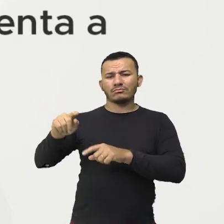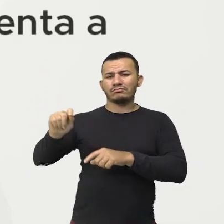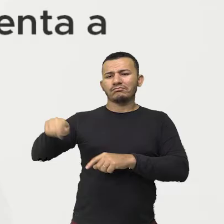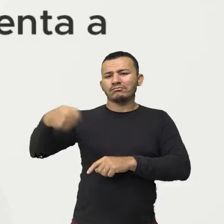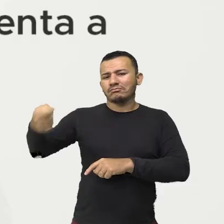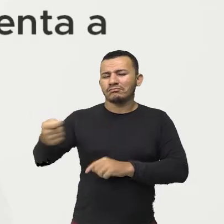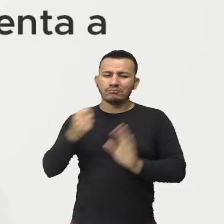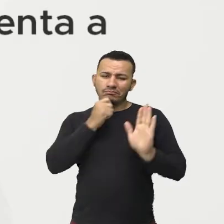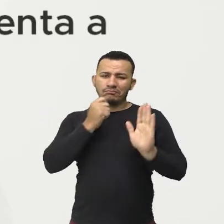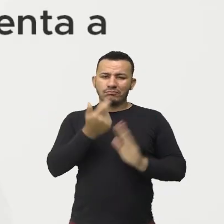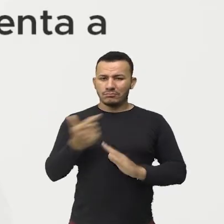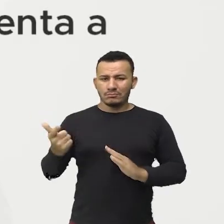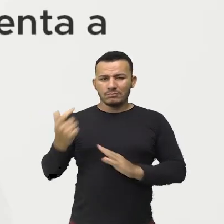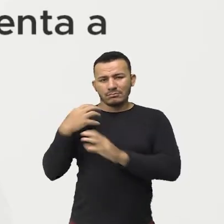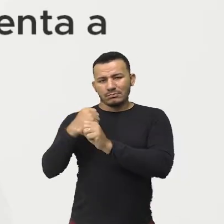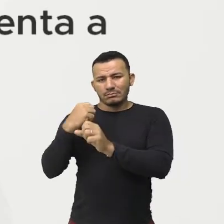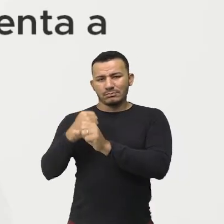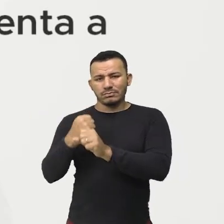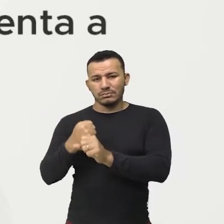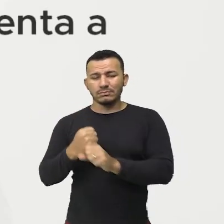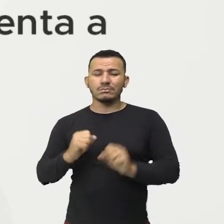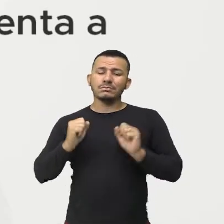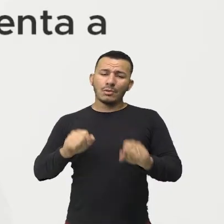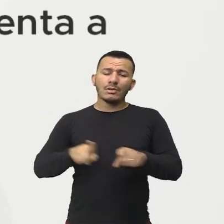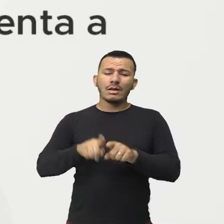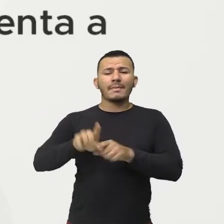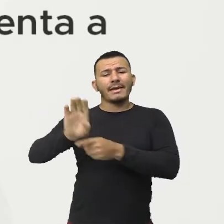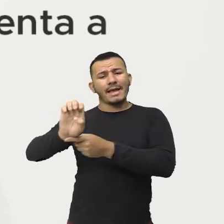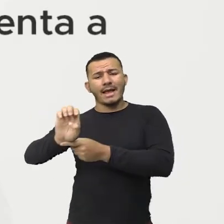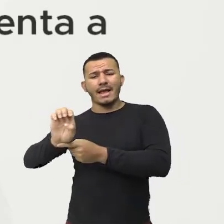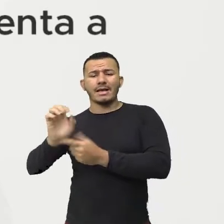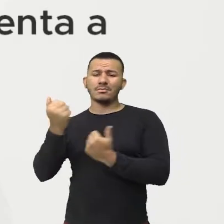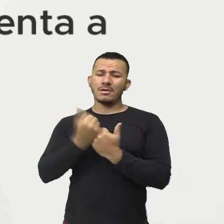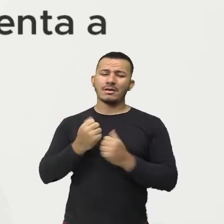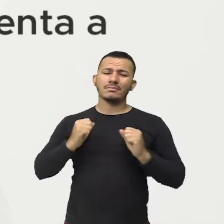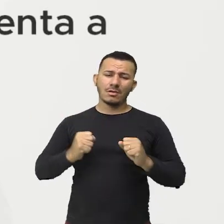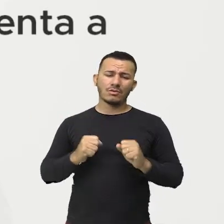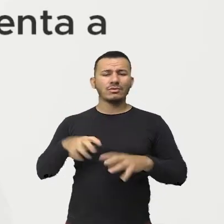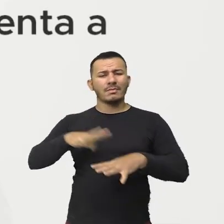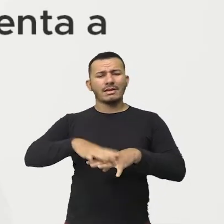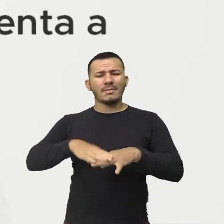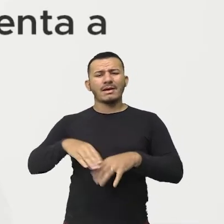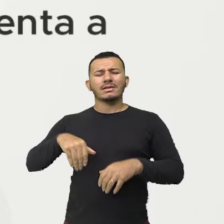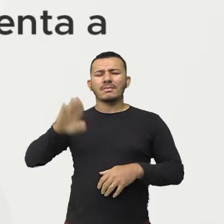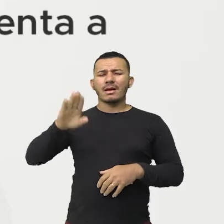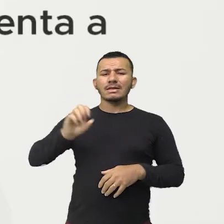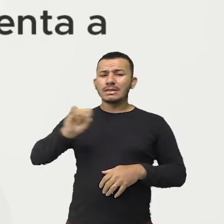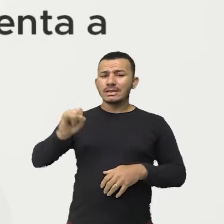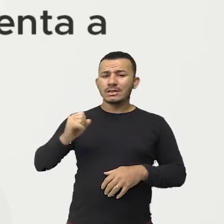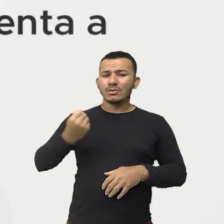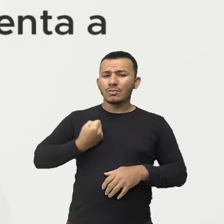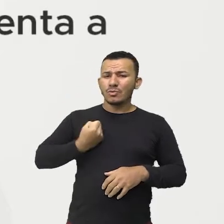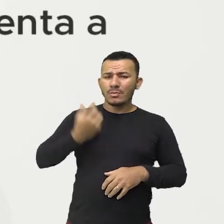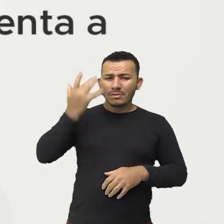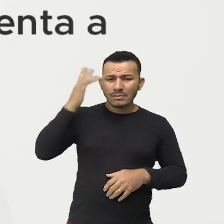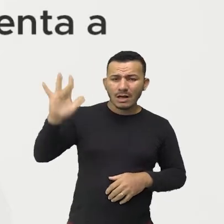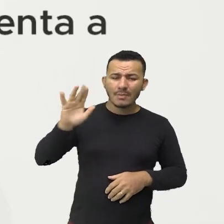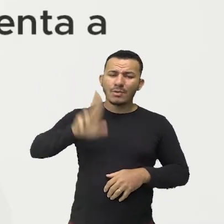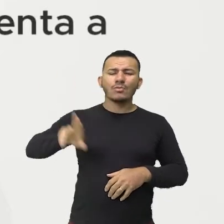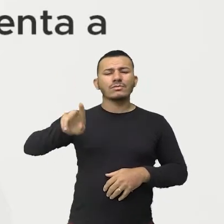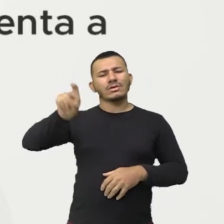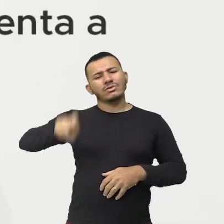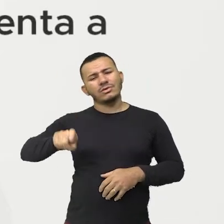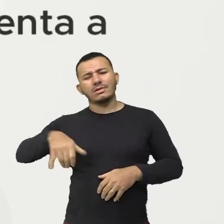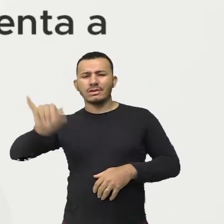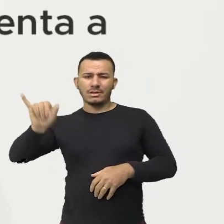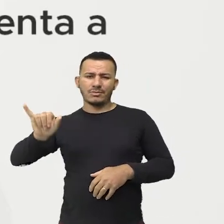de E, se for para ser intuitiva a palavra evento, tá bom? Mas em matemática, normalmente, quando a gente não sabe os valores, a gente usa X, usa Y